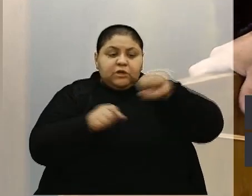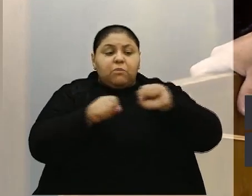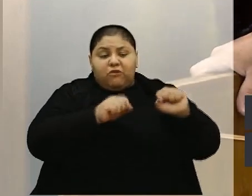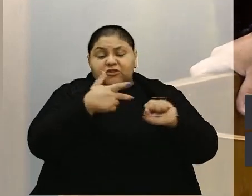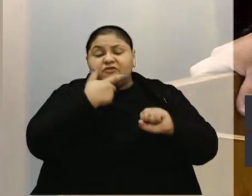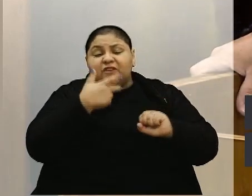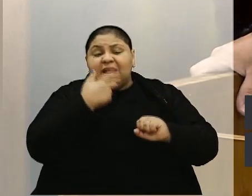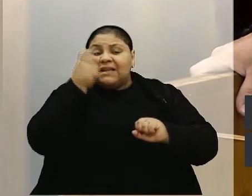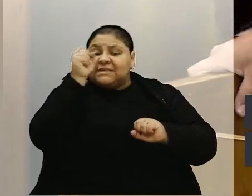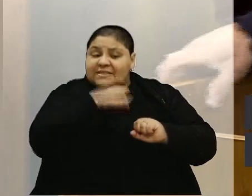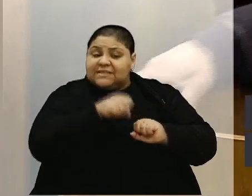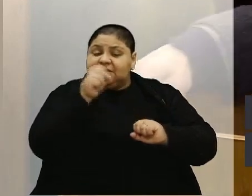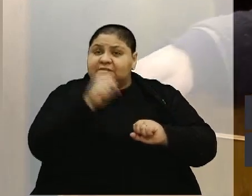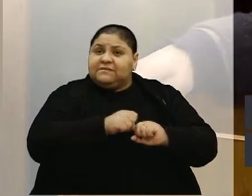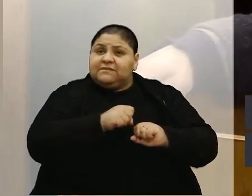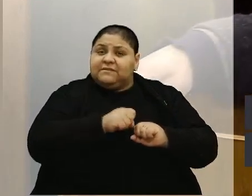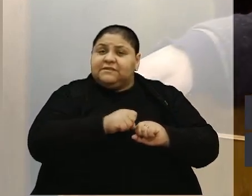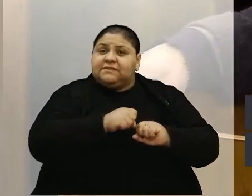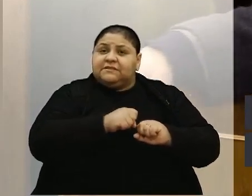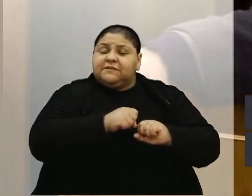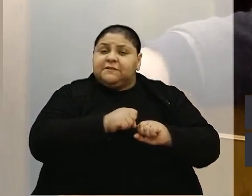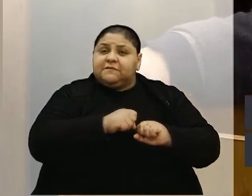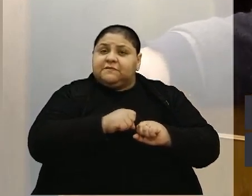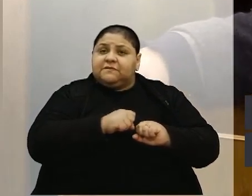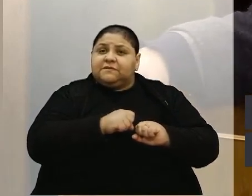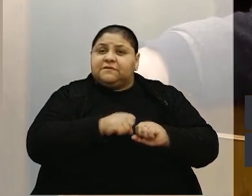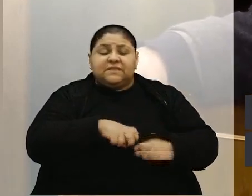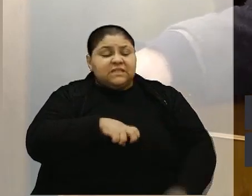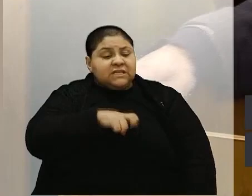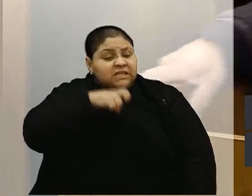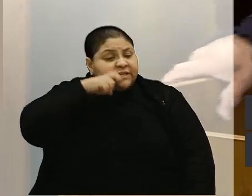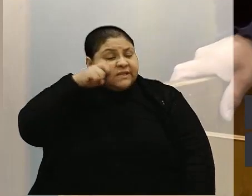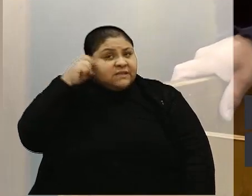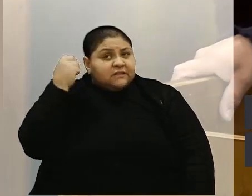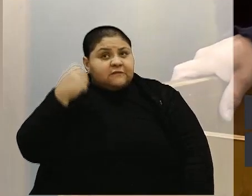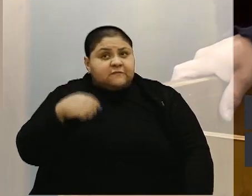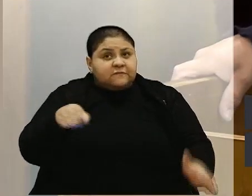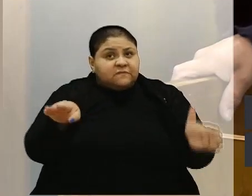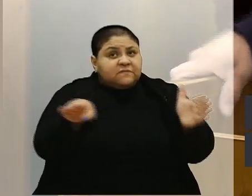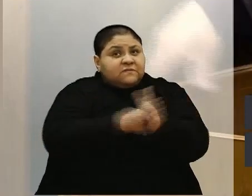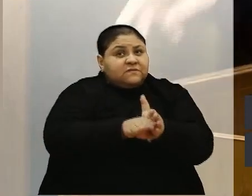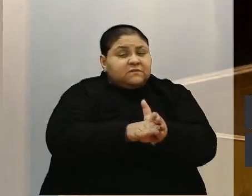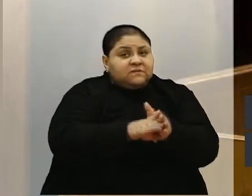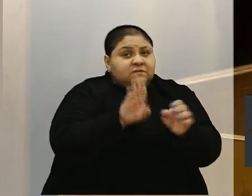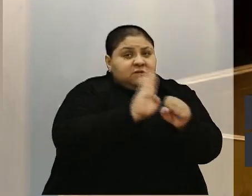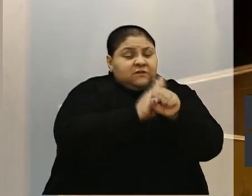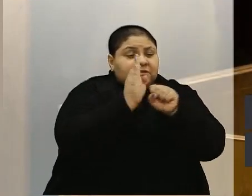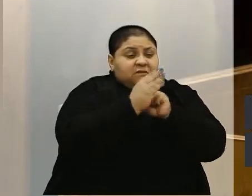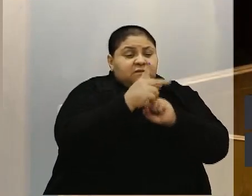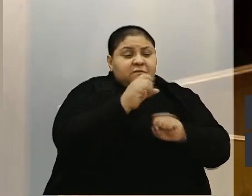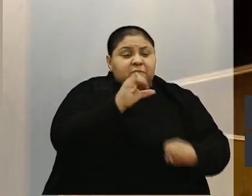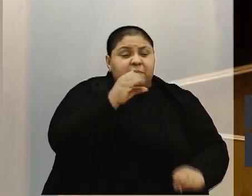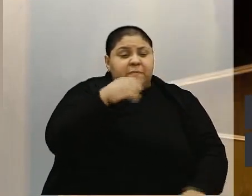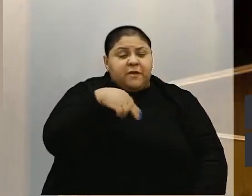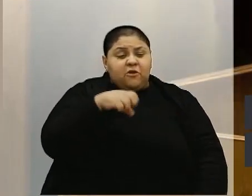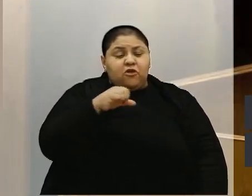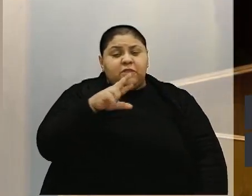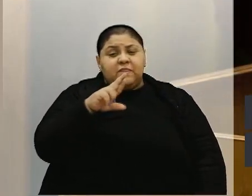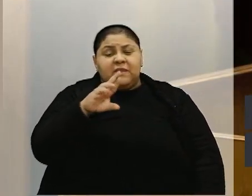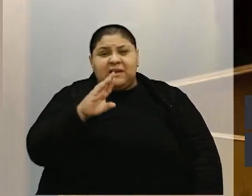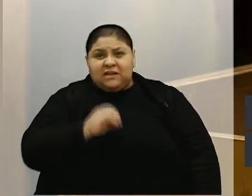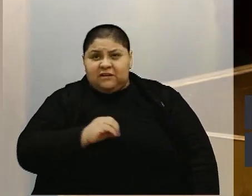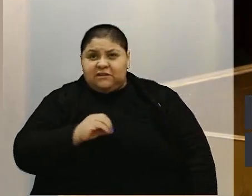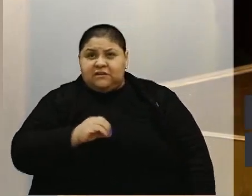falar da Zona Norte. A Zona Norte, a vergonha que era a entrada do bairro Pioneiro, colocamos lá